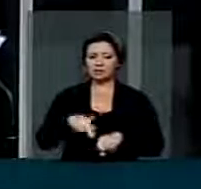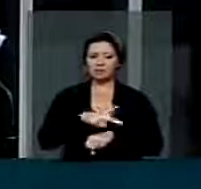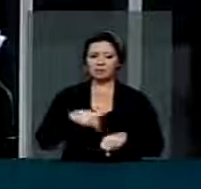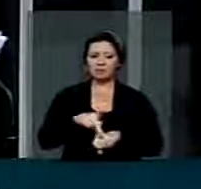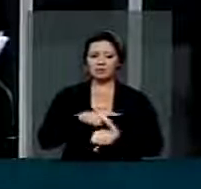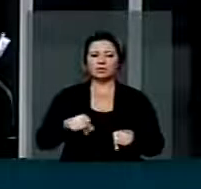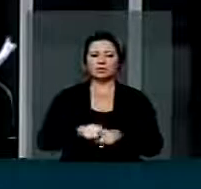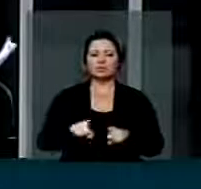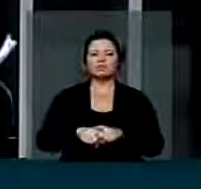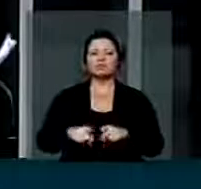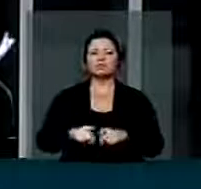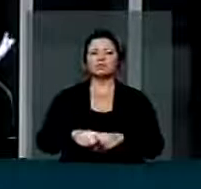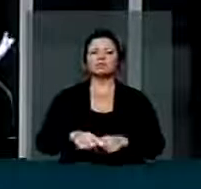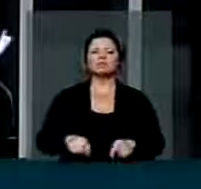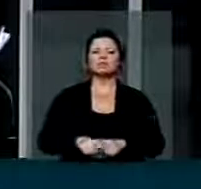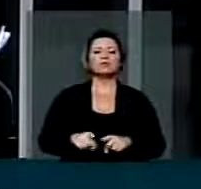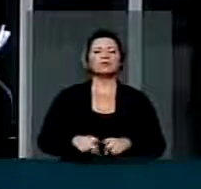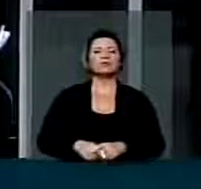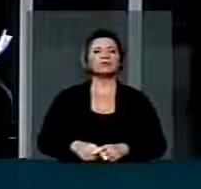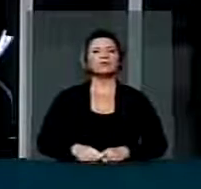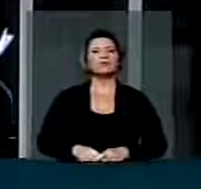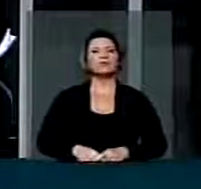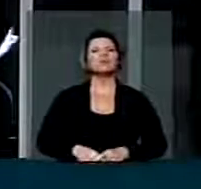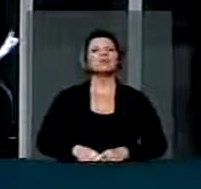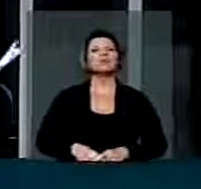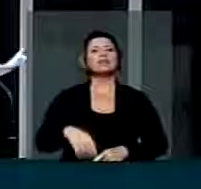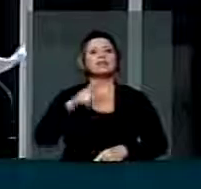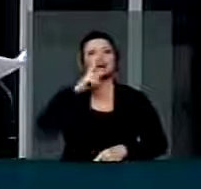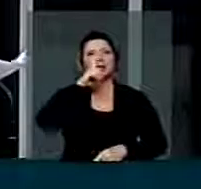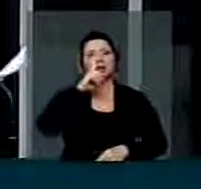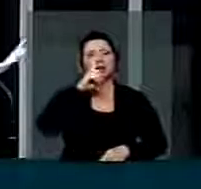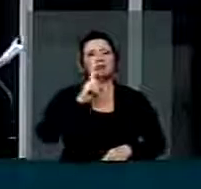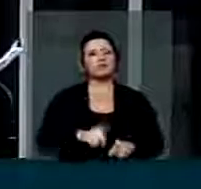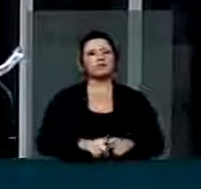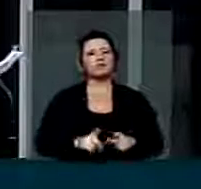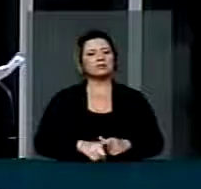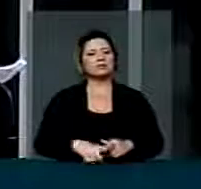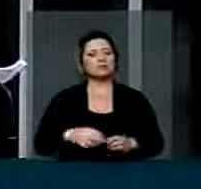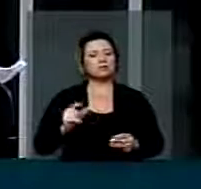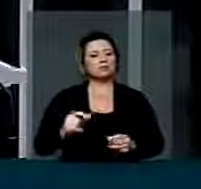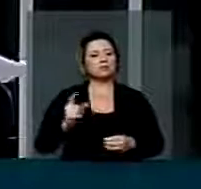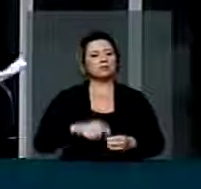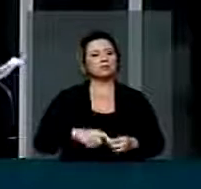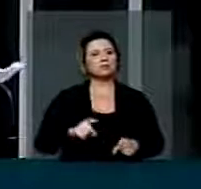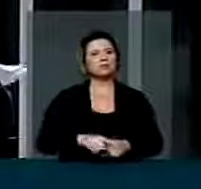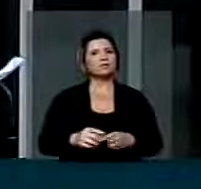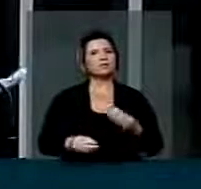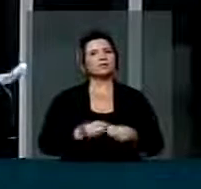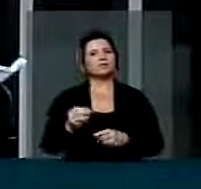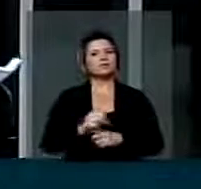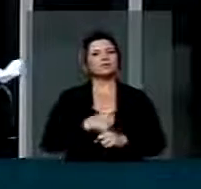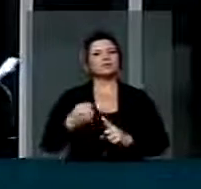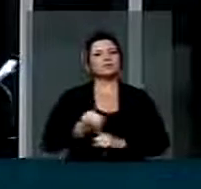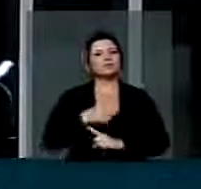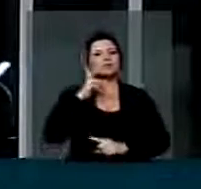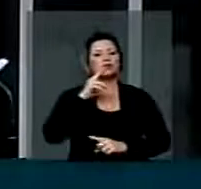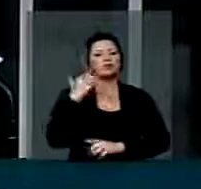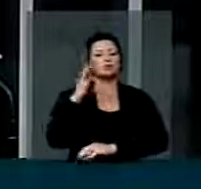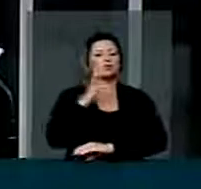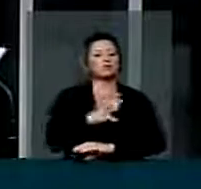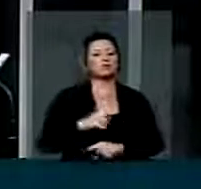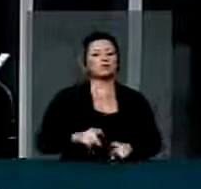o fraturamento hidráulico em função dos graves e irreversíveis impactos